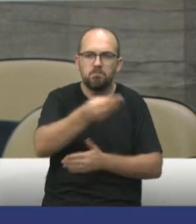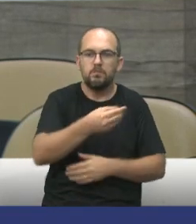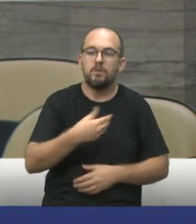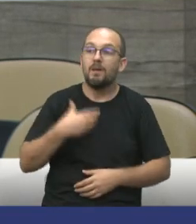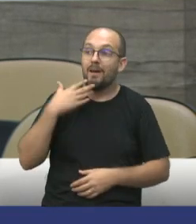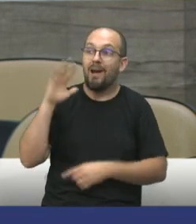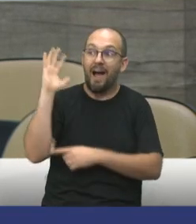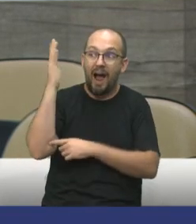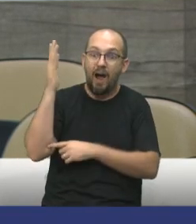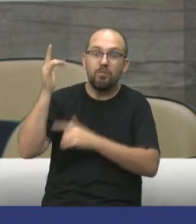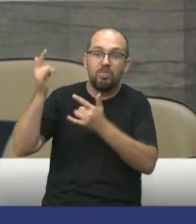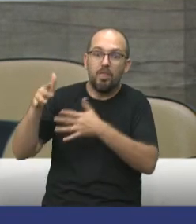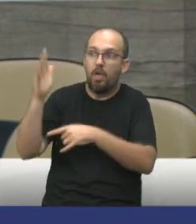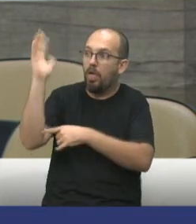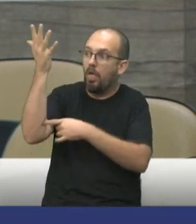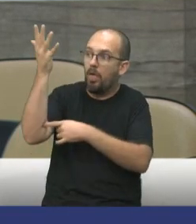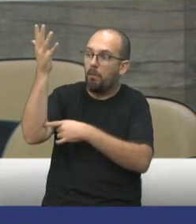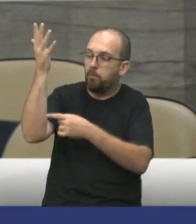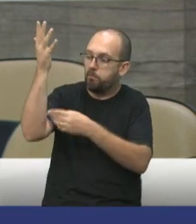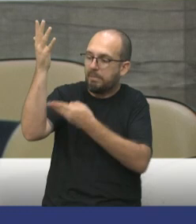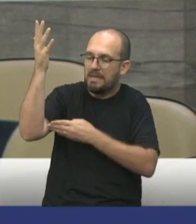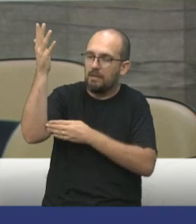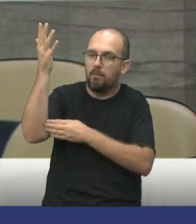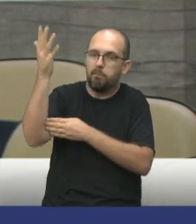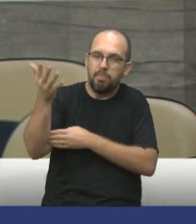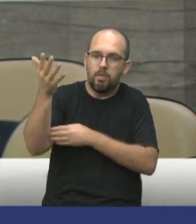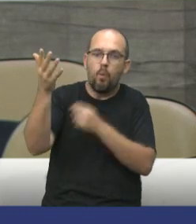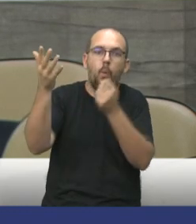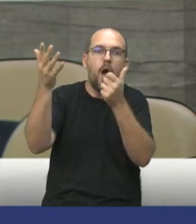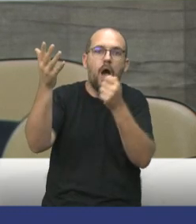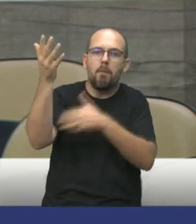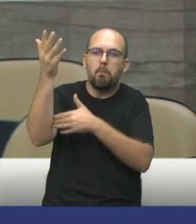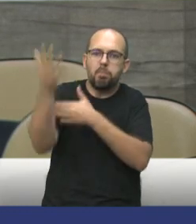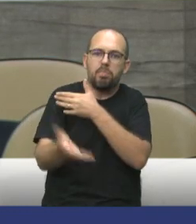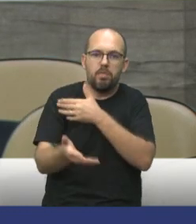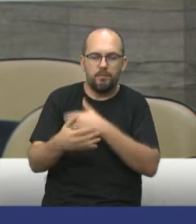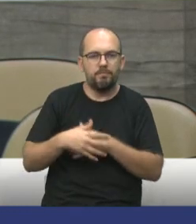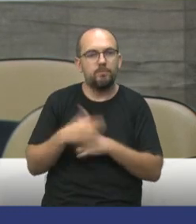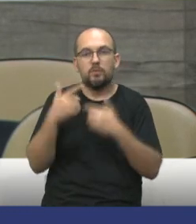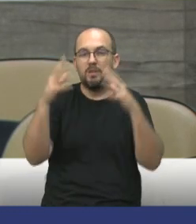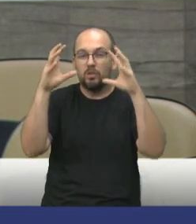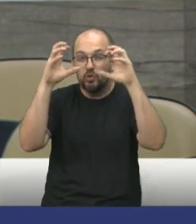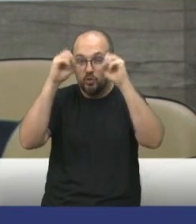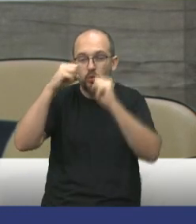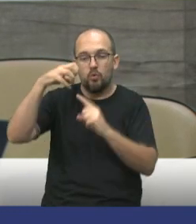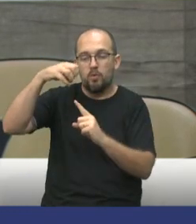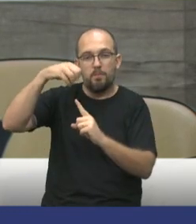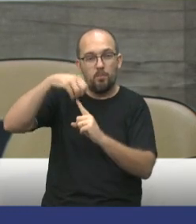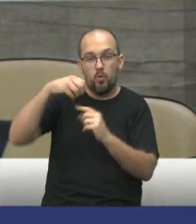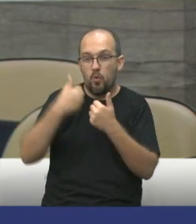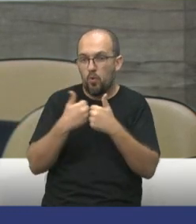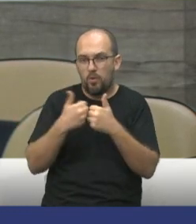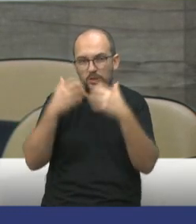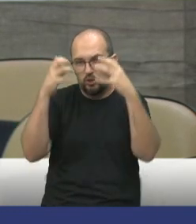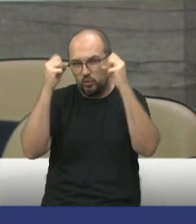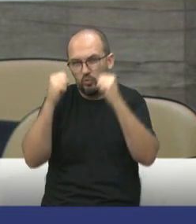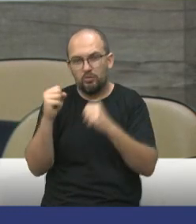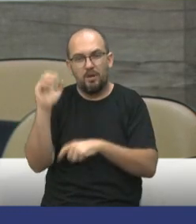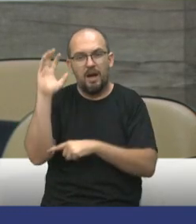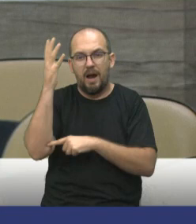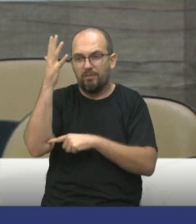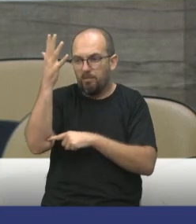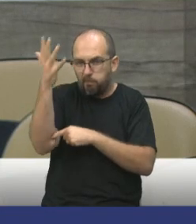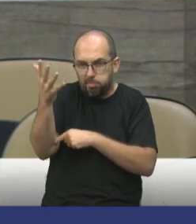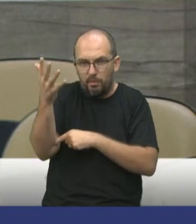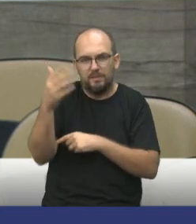que está suspensa, o mato está alto, não tem iluminação no ponto de ônibus, está escuro, e eu não tive nenhuma resposta.